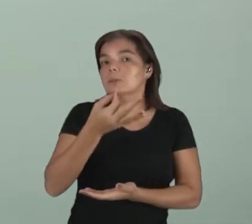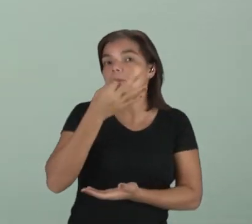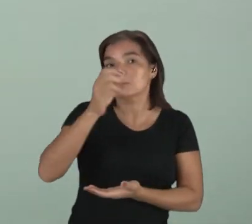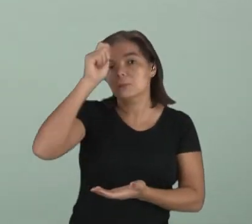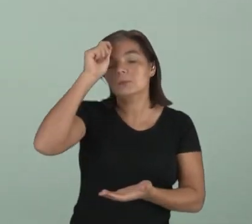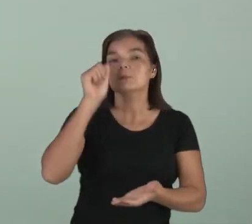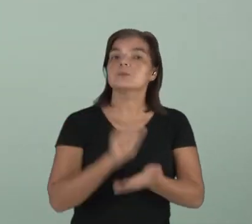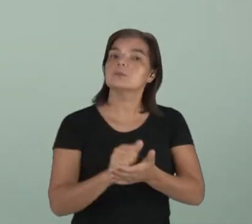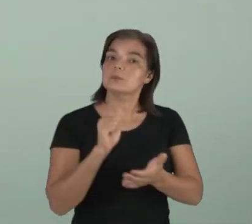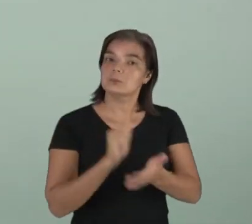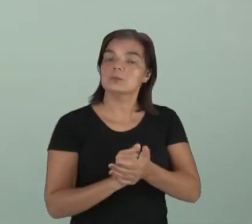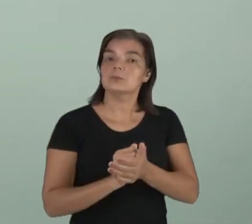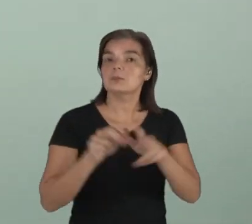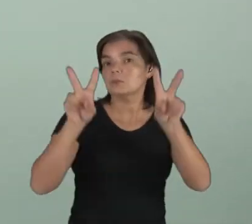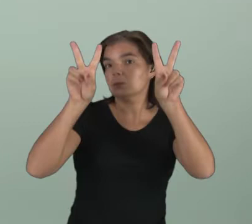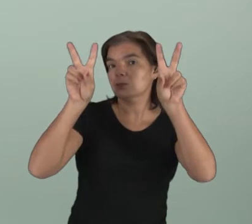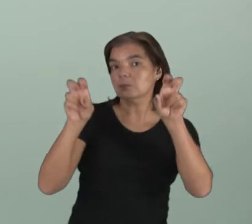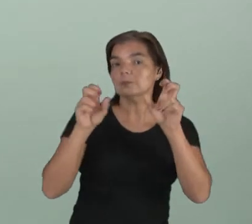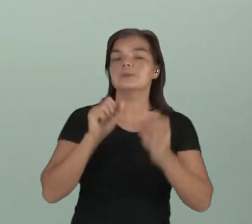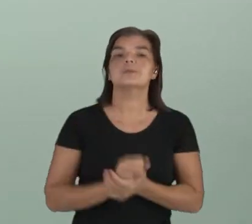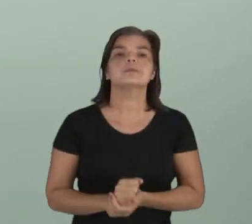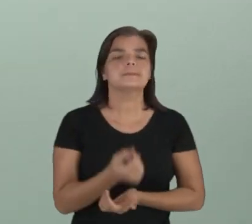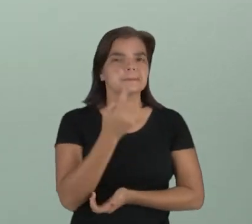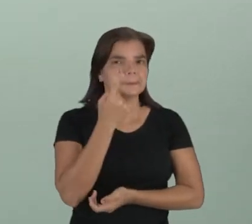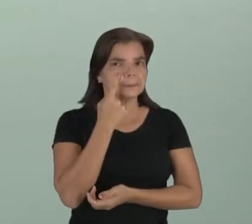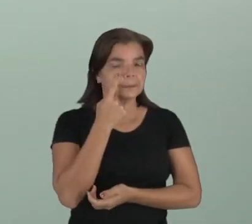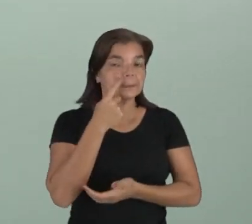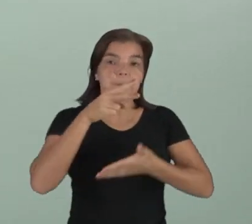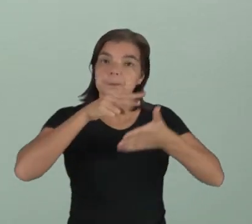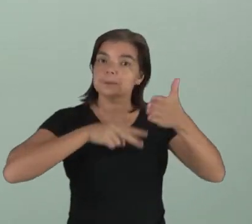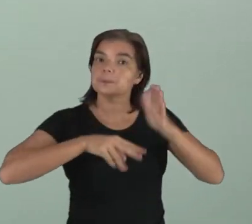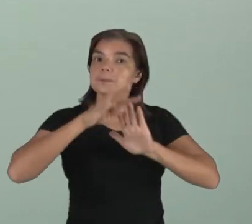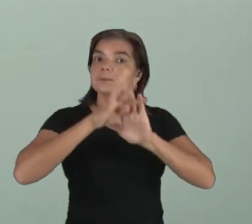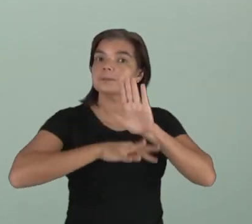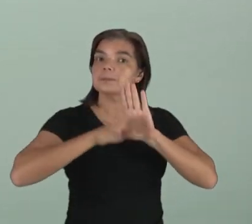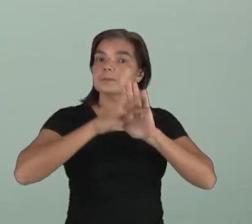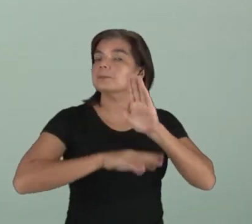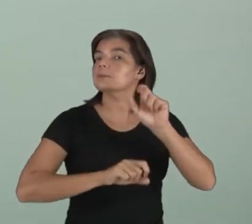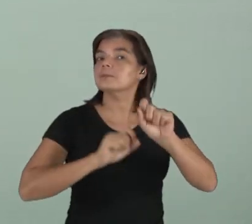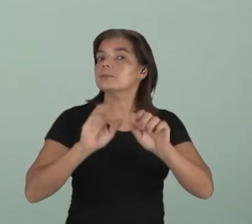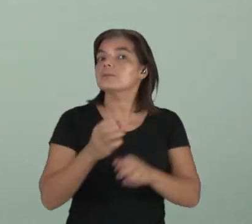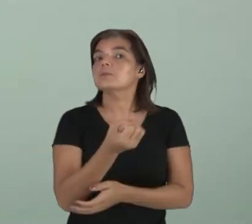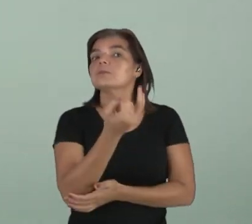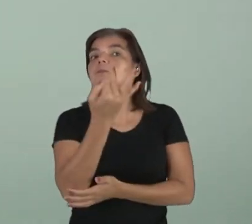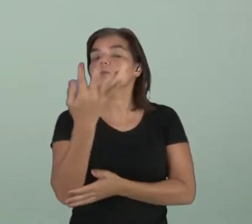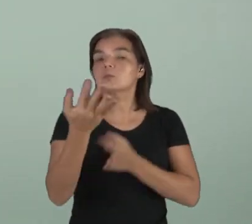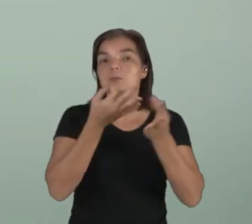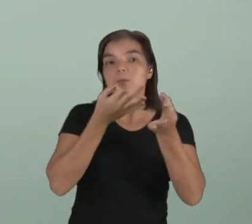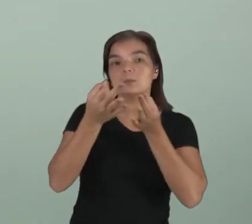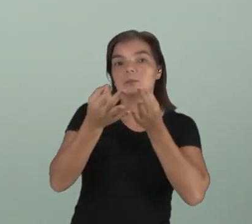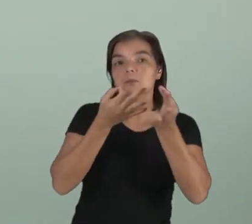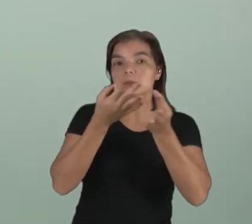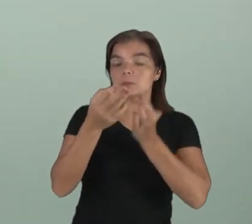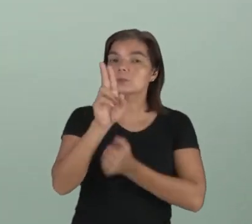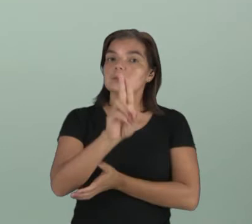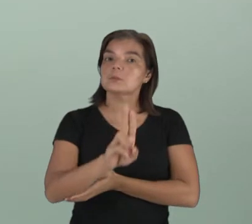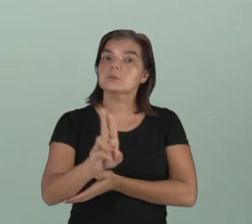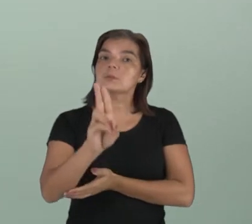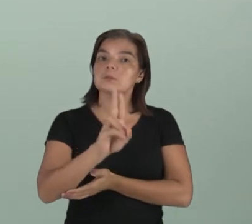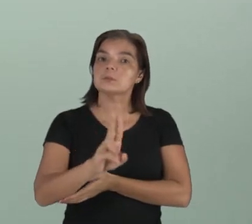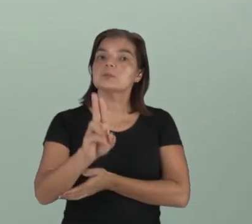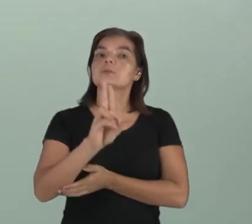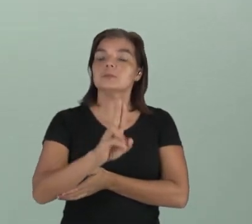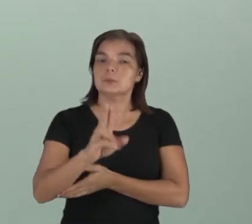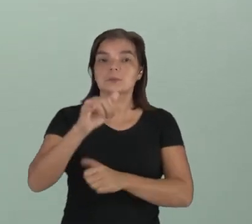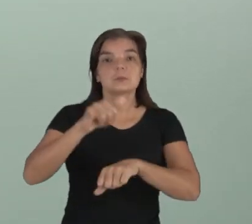do articulista sobre o tema? E observem na leitura do texto quais os argumentos que ele